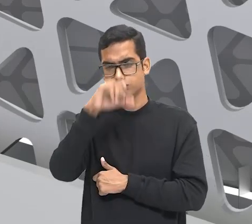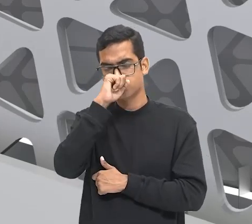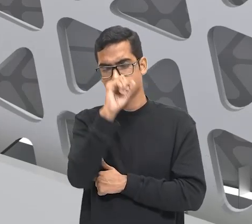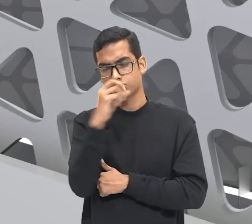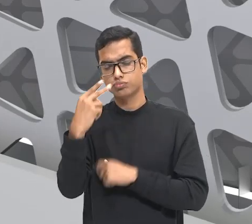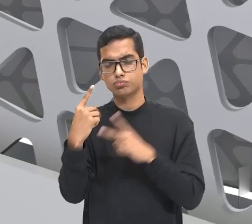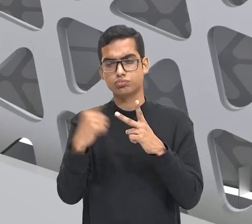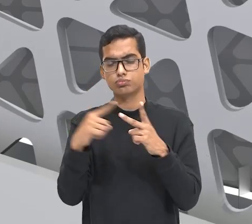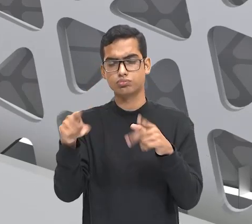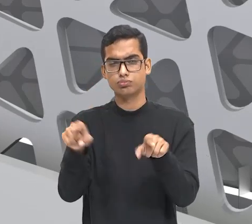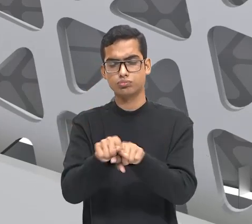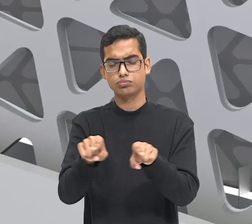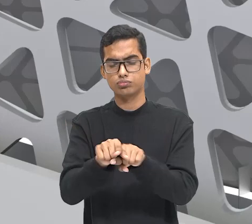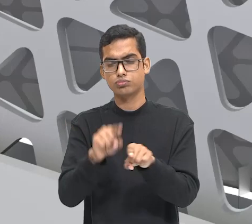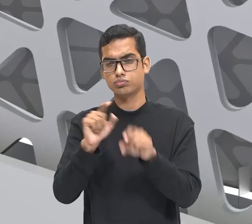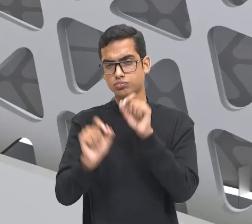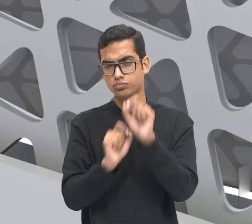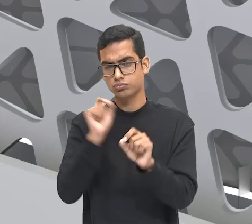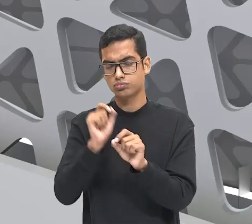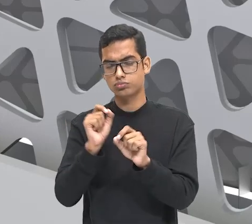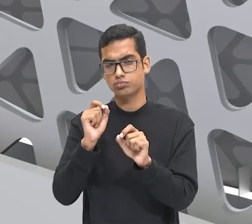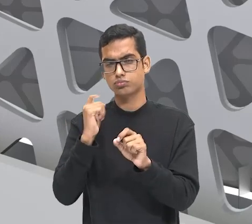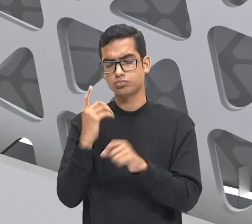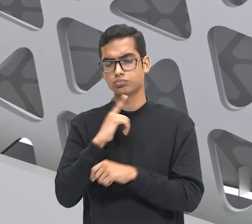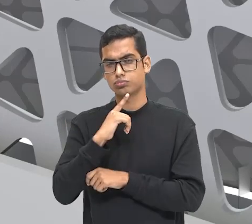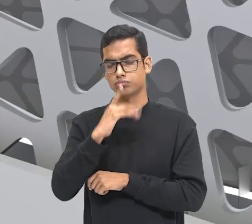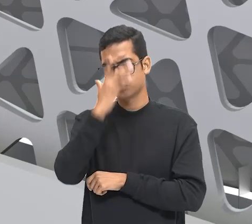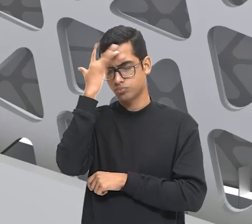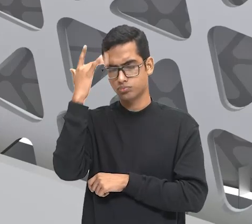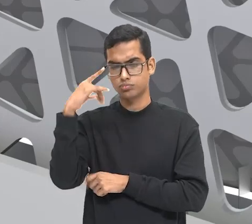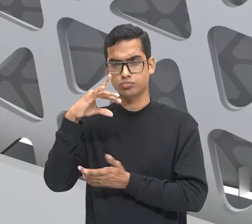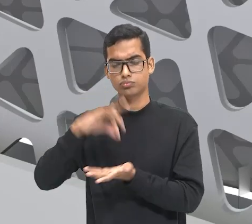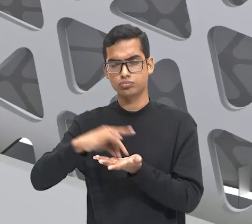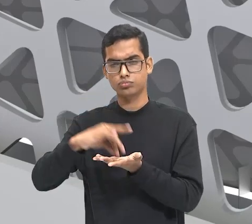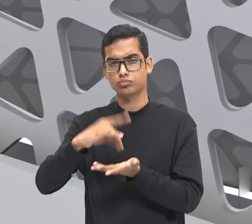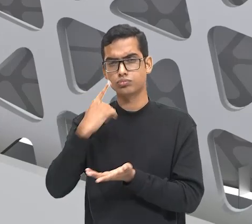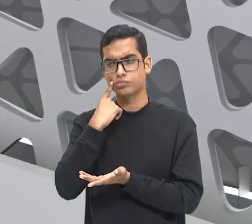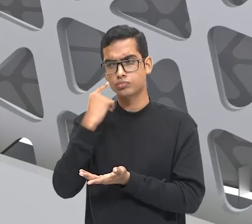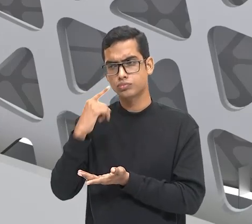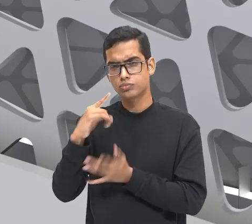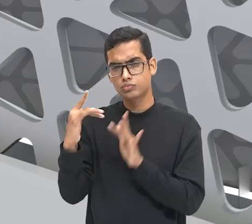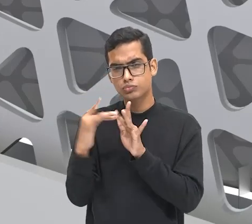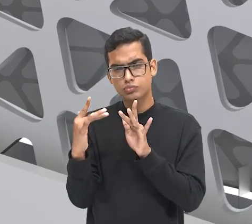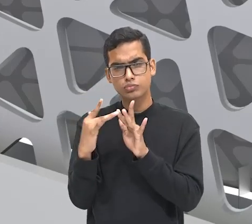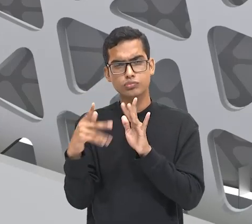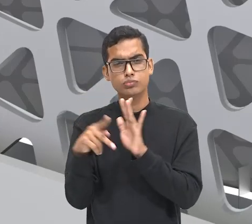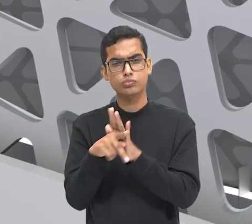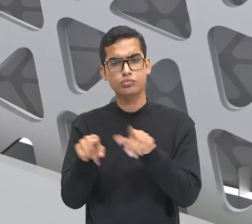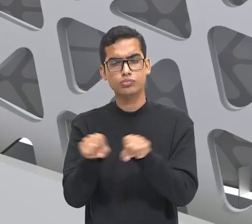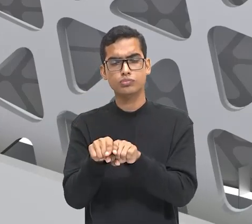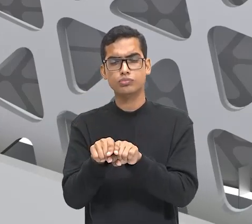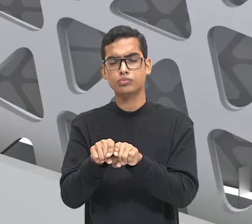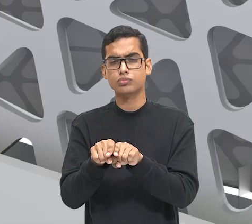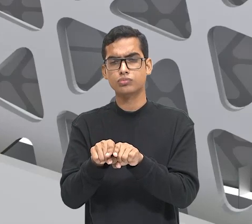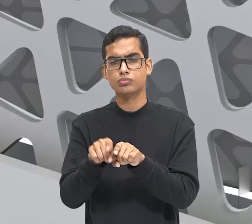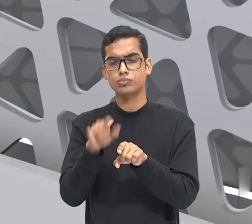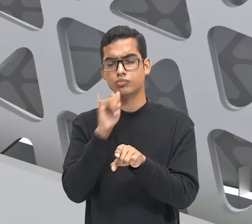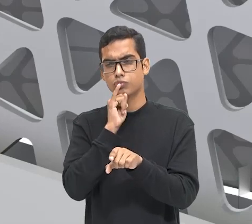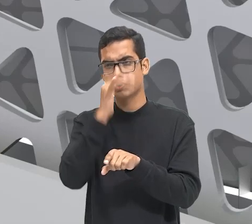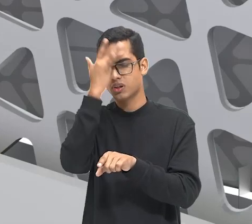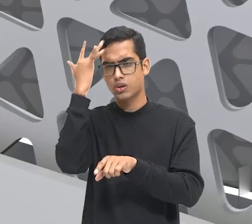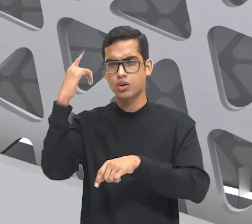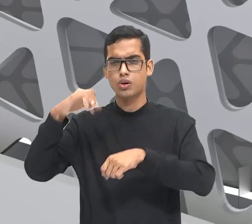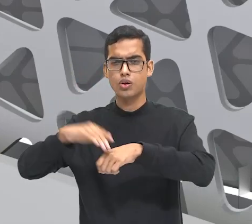consegue identificar o calor, né, a pessoa que está com uma temperatura mais elevada, ela vai aparecer com uma coloração ali um pouco mais forte, ali